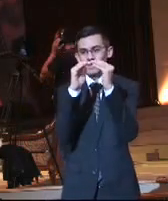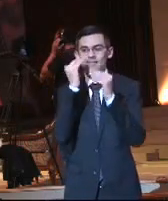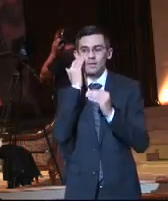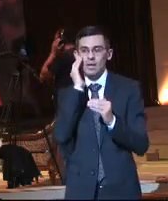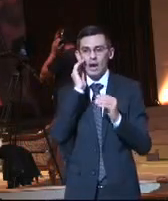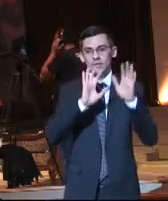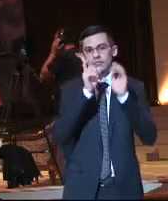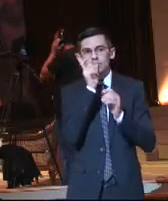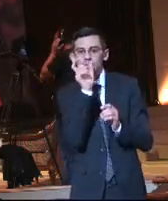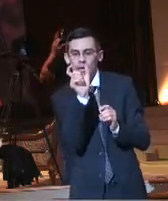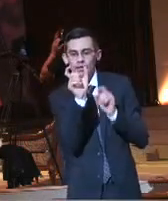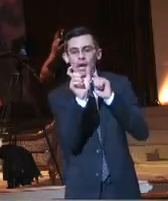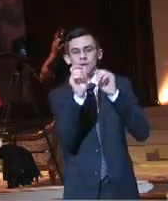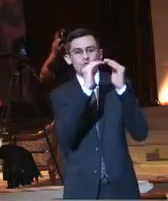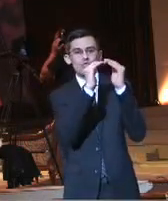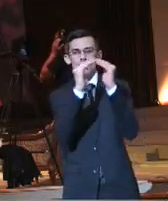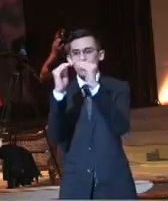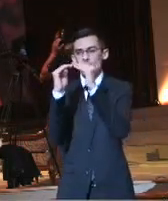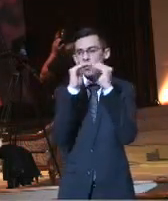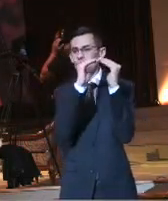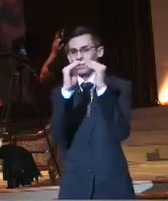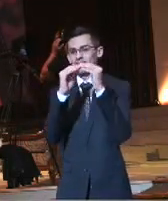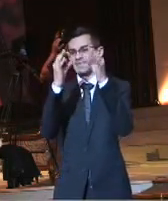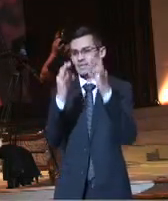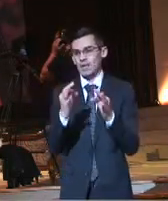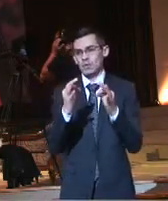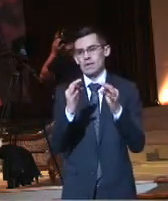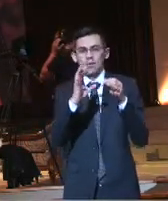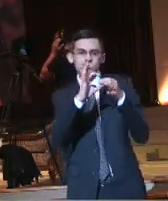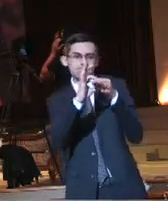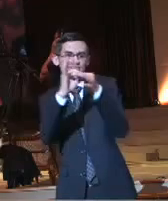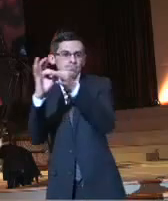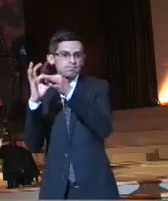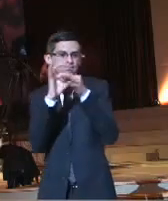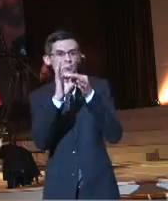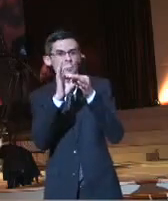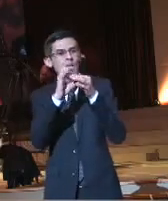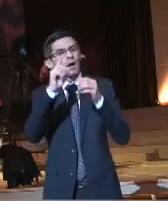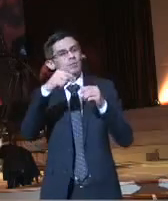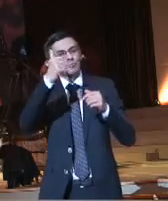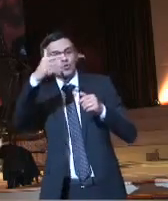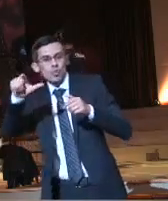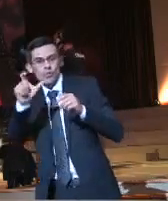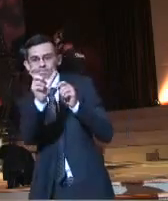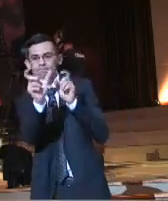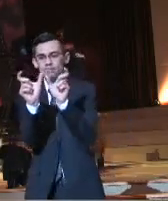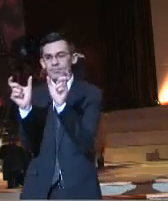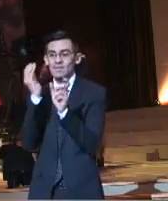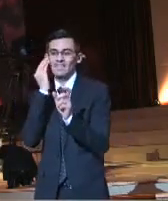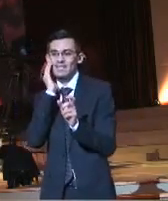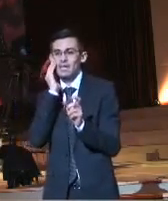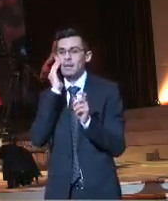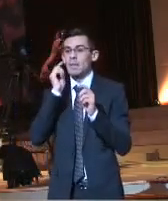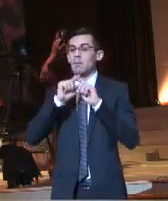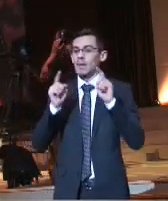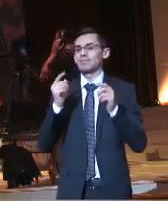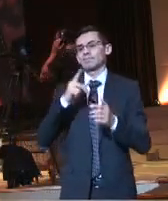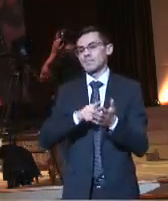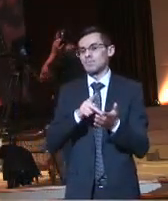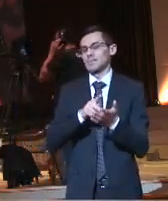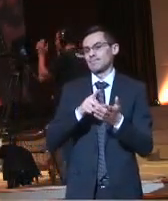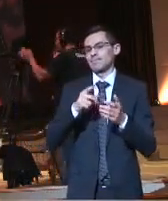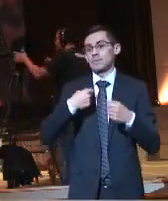som, são ideias ou que se completam, ou que se repetem, e assim por diante. Então você tem que